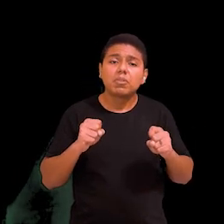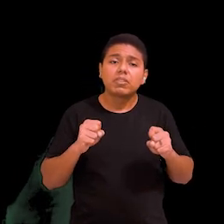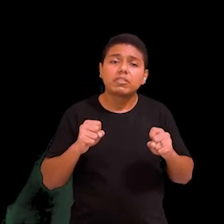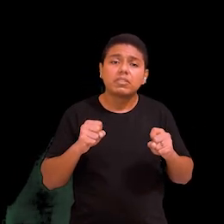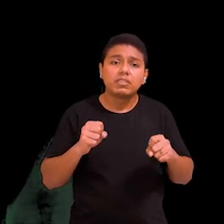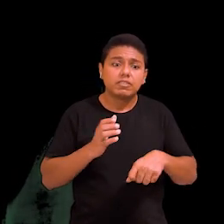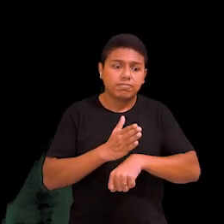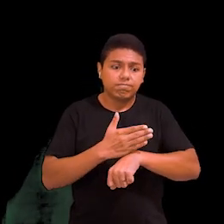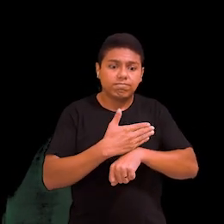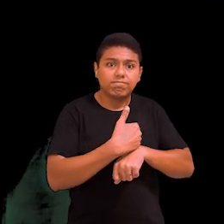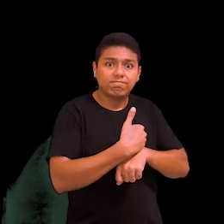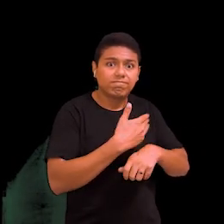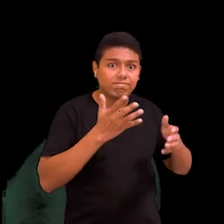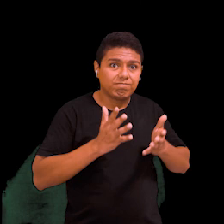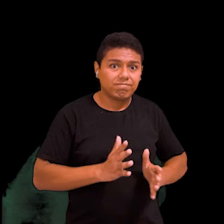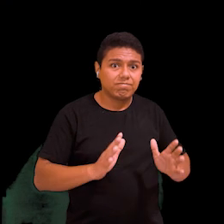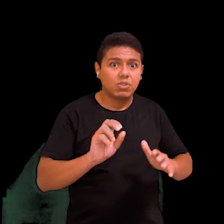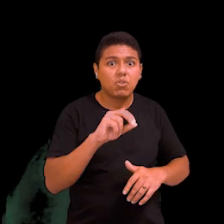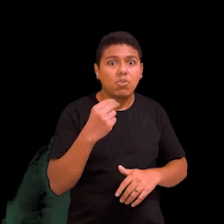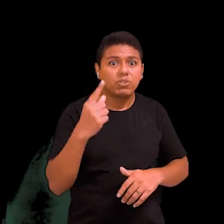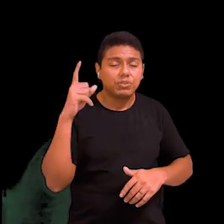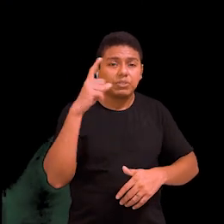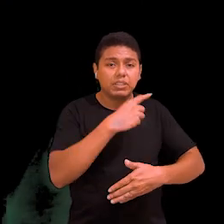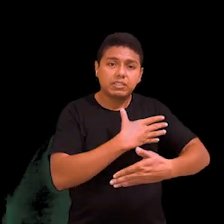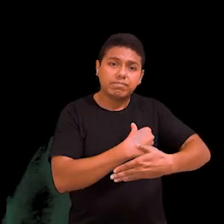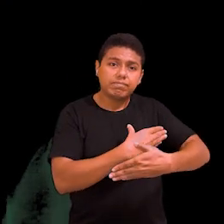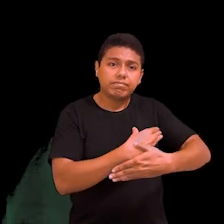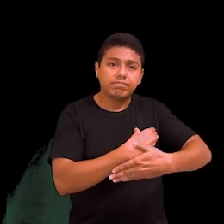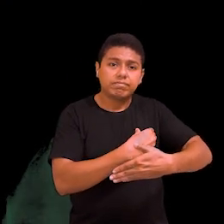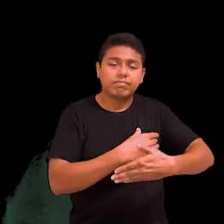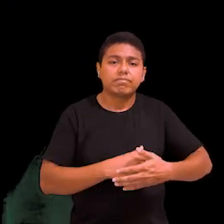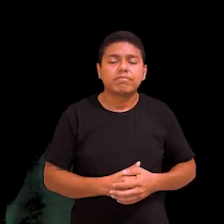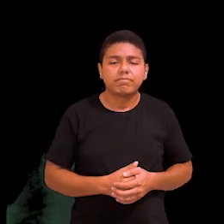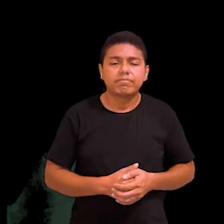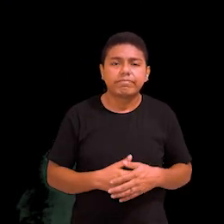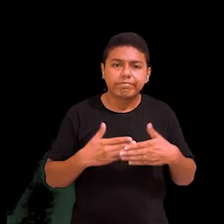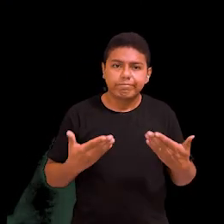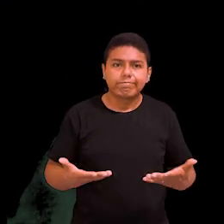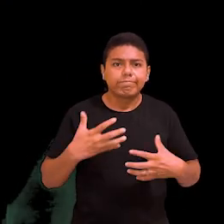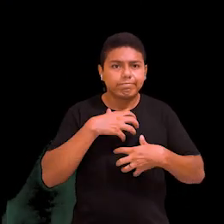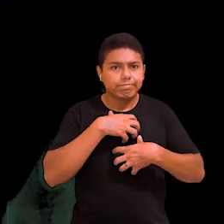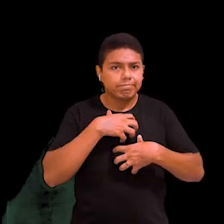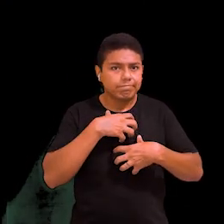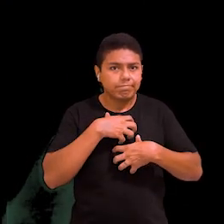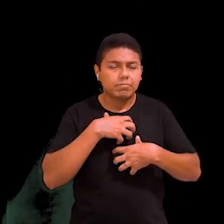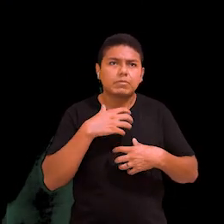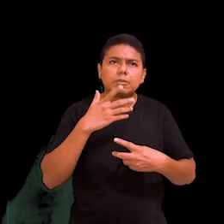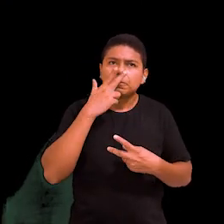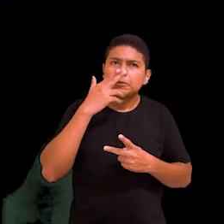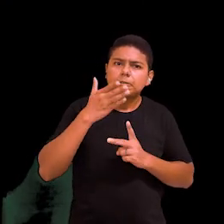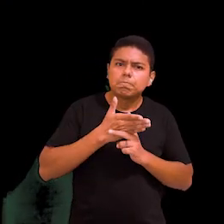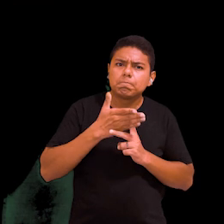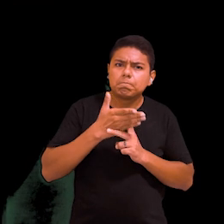como, por exemplo, uma prematuridade ou até dificuldades na amamentação.